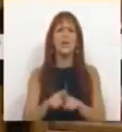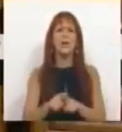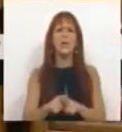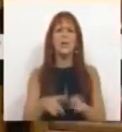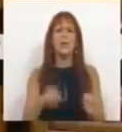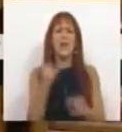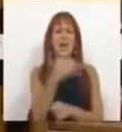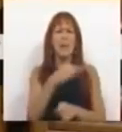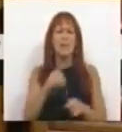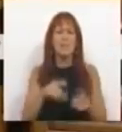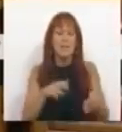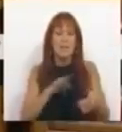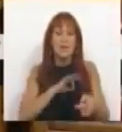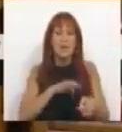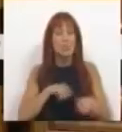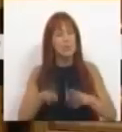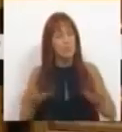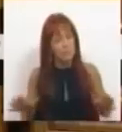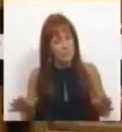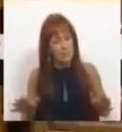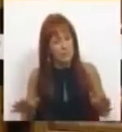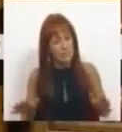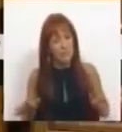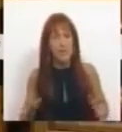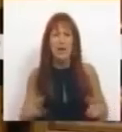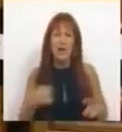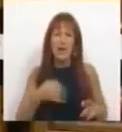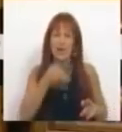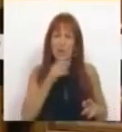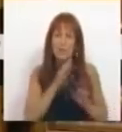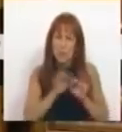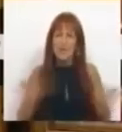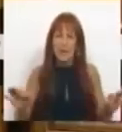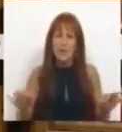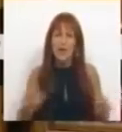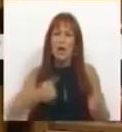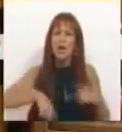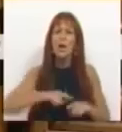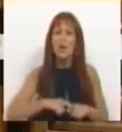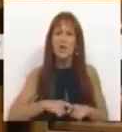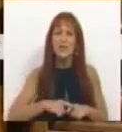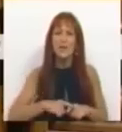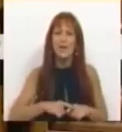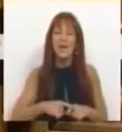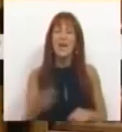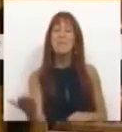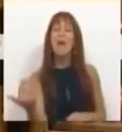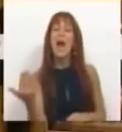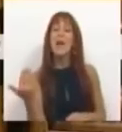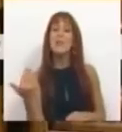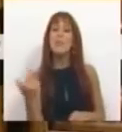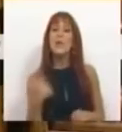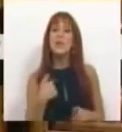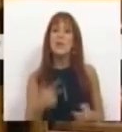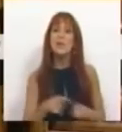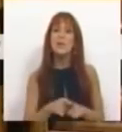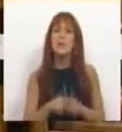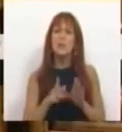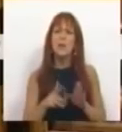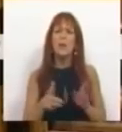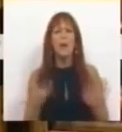aos 23%. Senhores deputados, falando muito a sério, nós ficamos à espera, temos deputado a